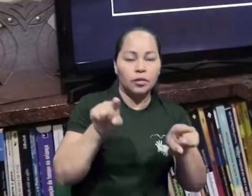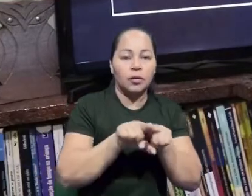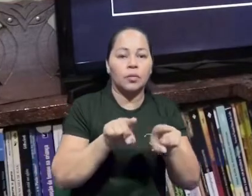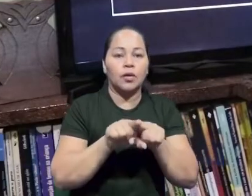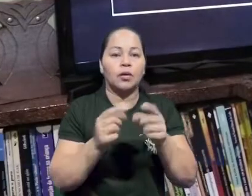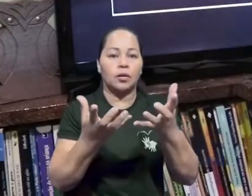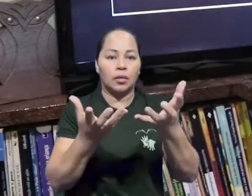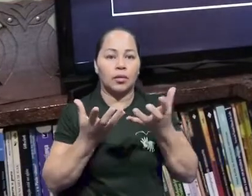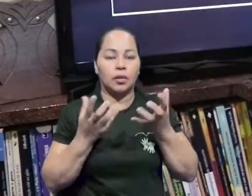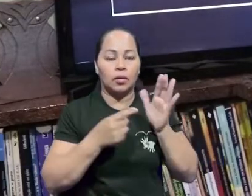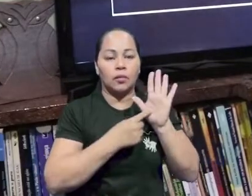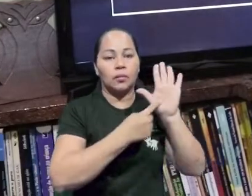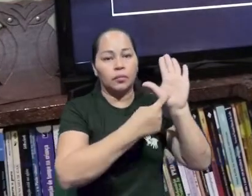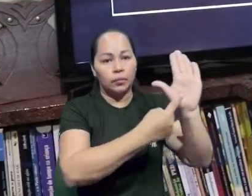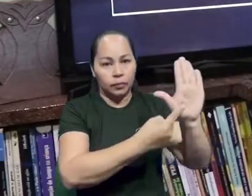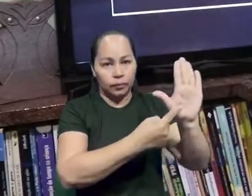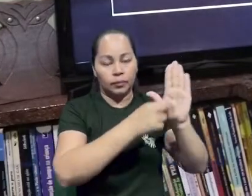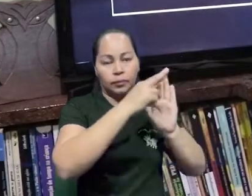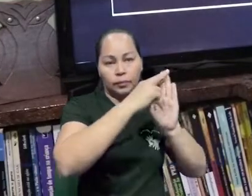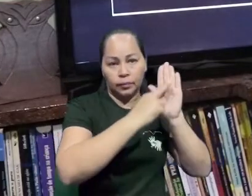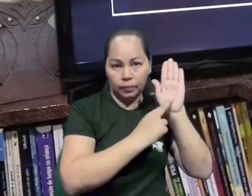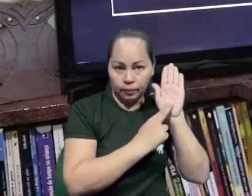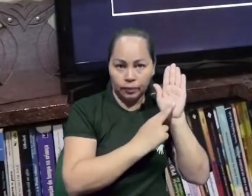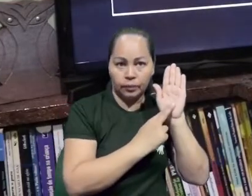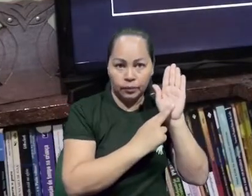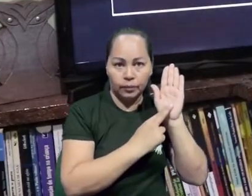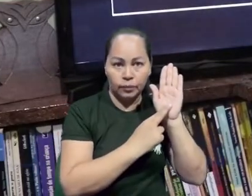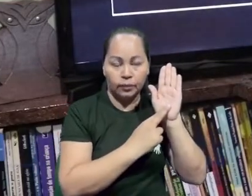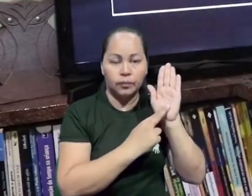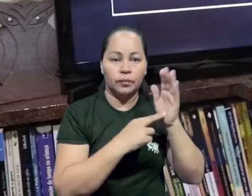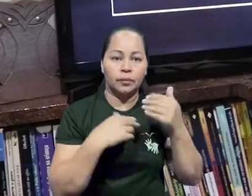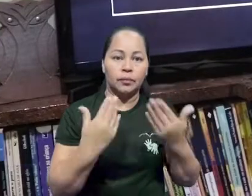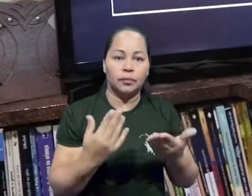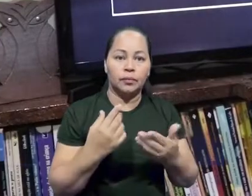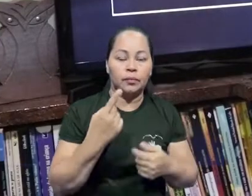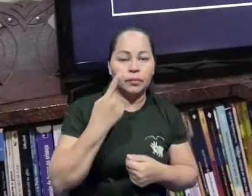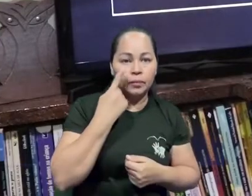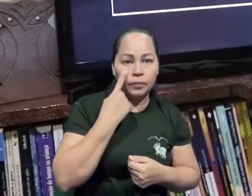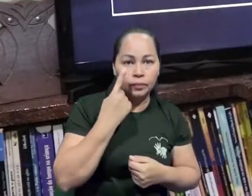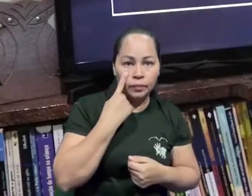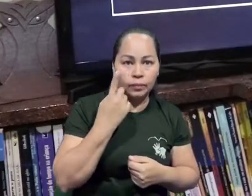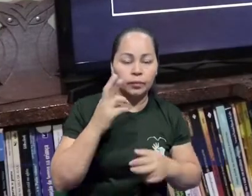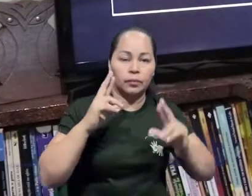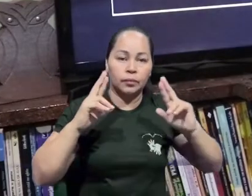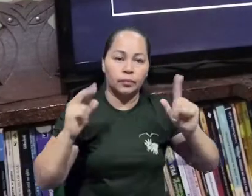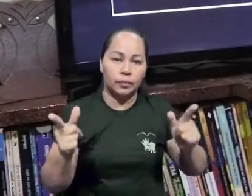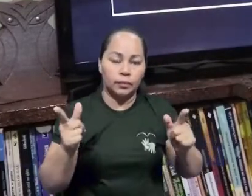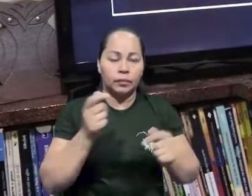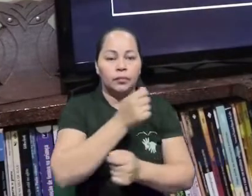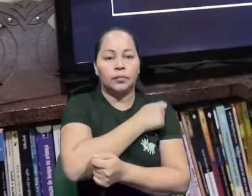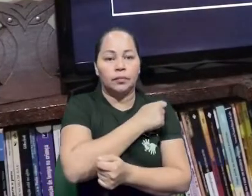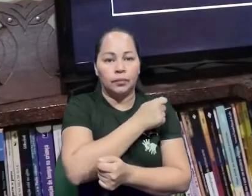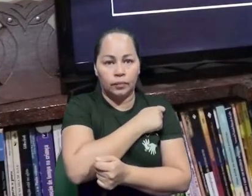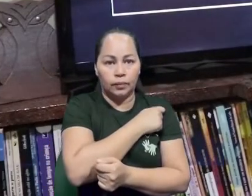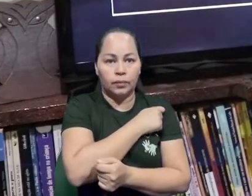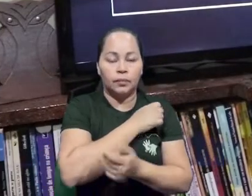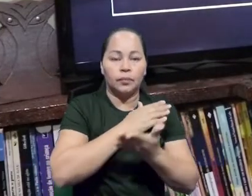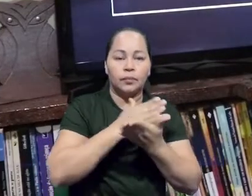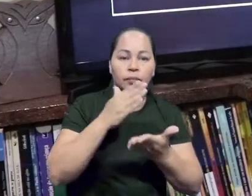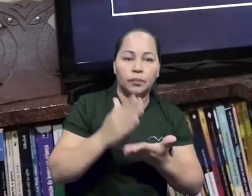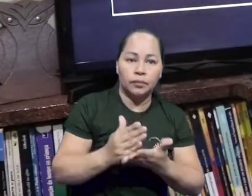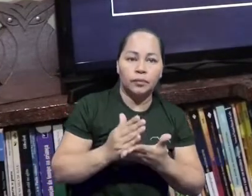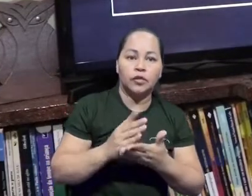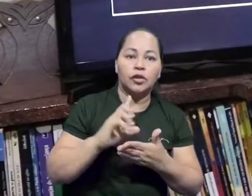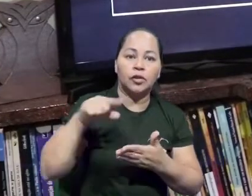também quero mostrar um relatório descritivo que eu faço no final do ano, para vocês verem a diferença de como o aluno começa e como